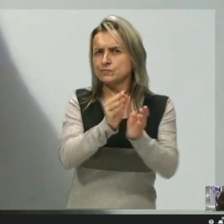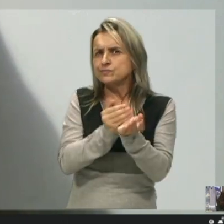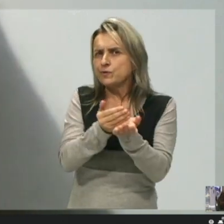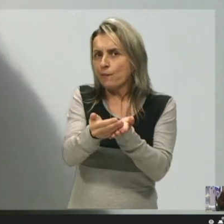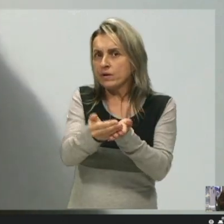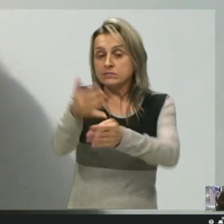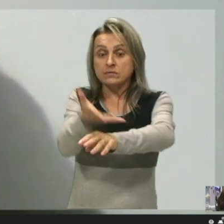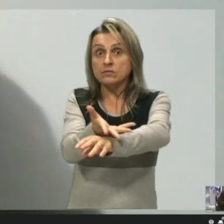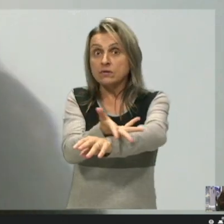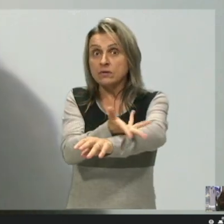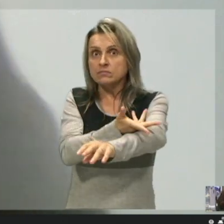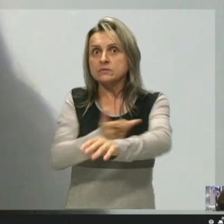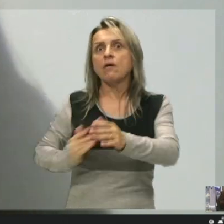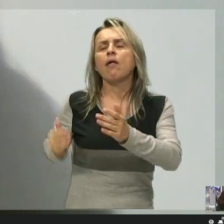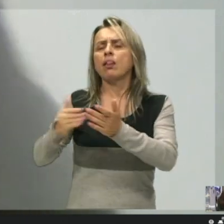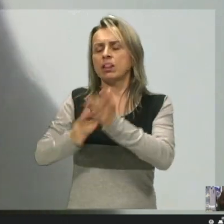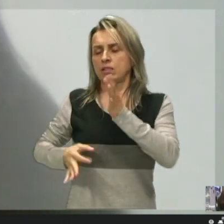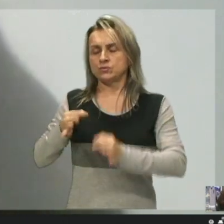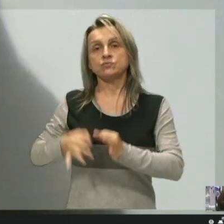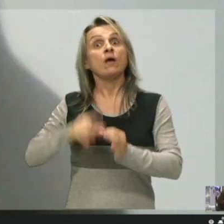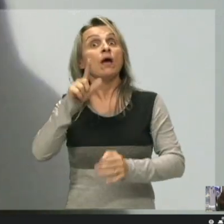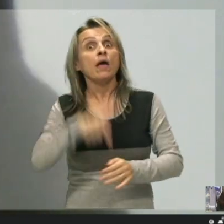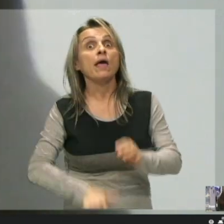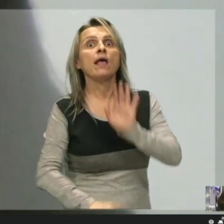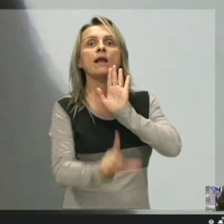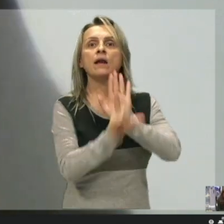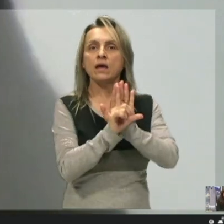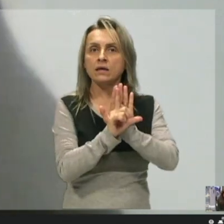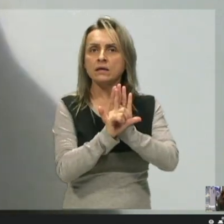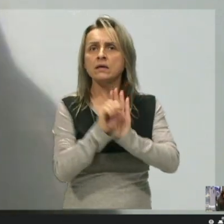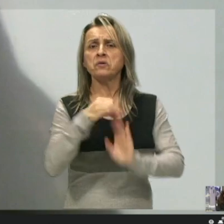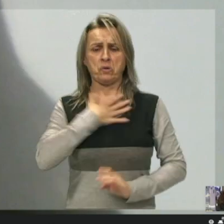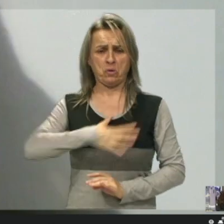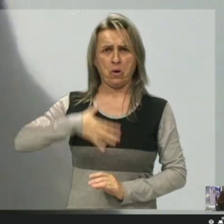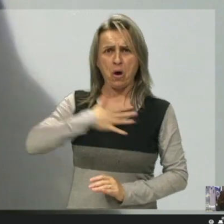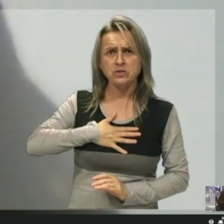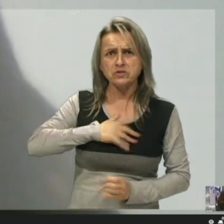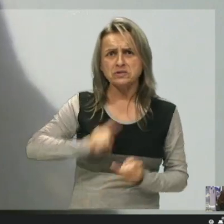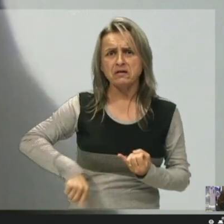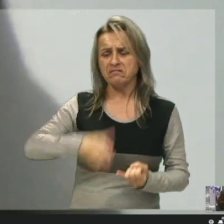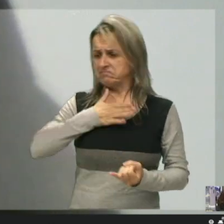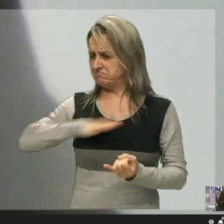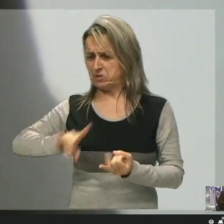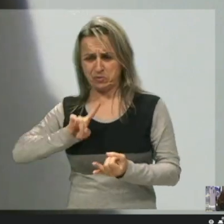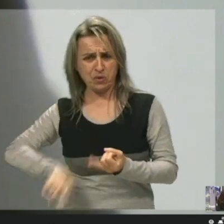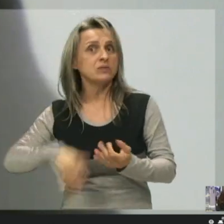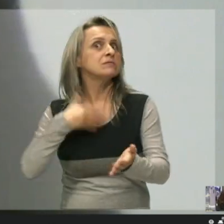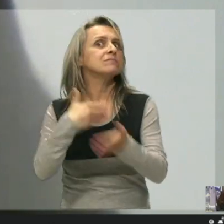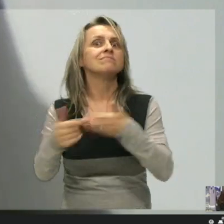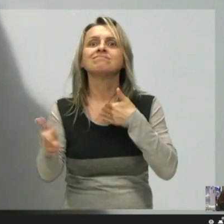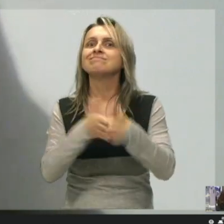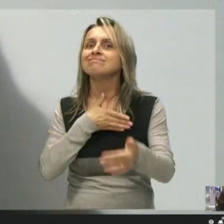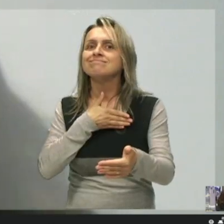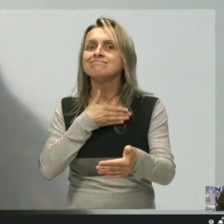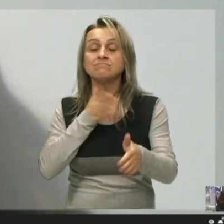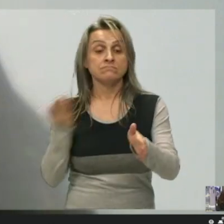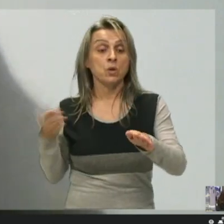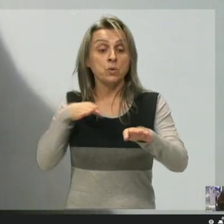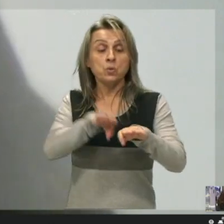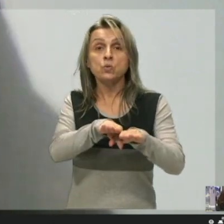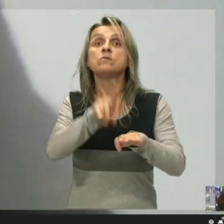lei, não tem o que discutir. Querendo ou não, gostando ou não da presença, a inclusão é lei. Por que ela vem do aspecto